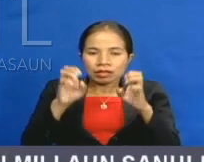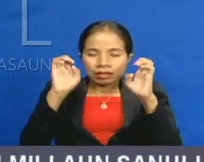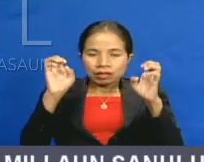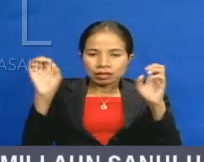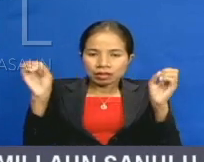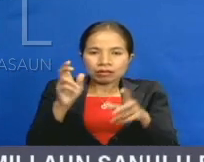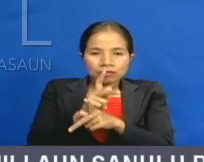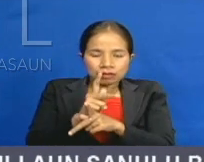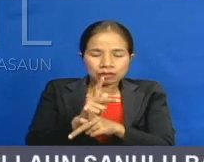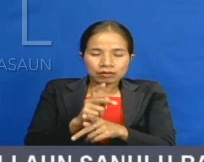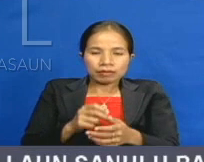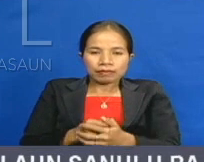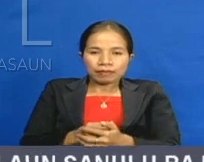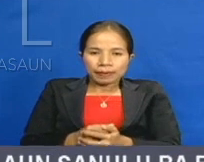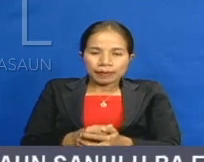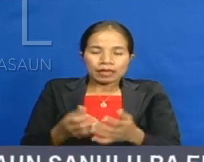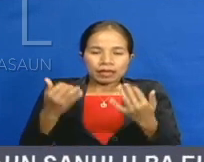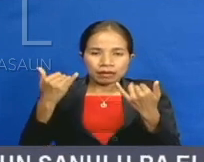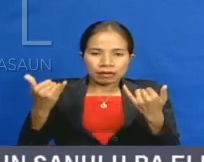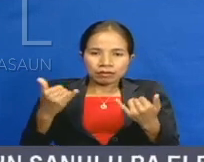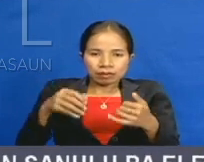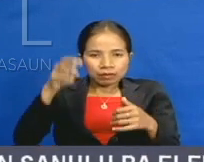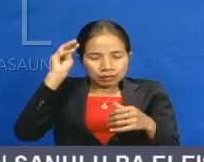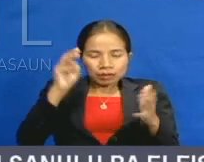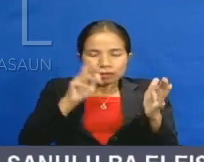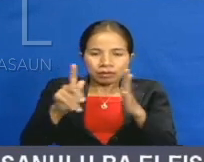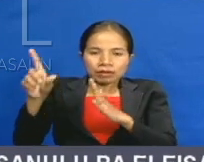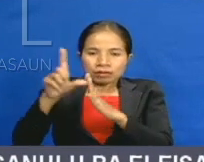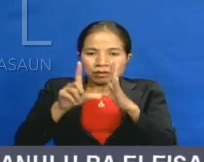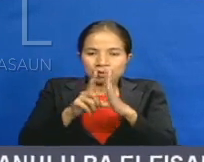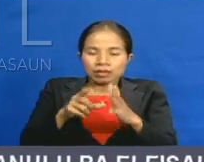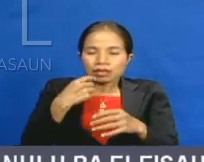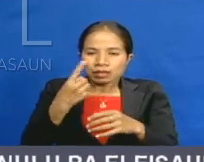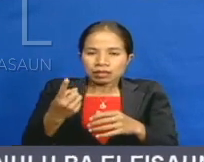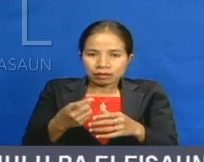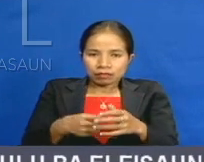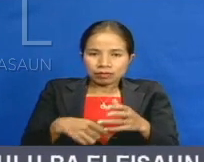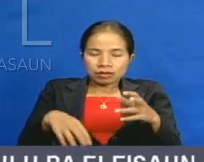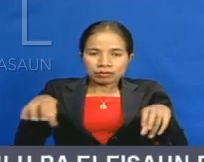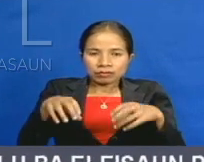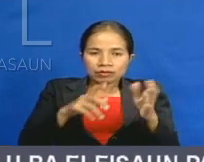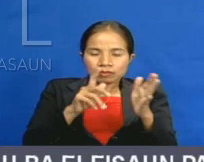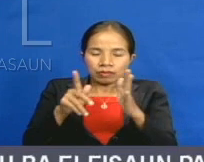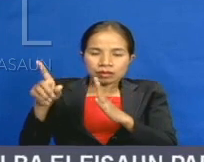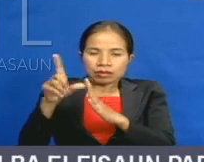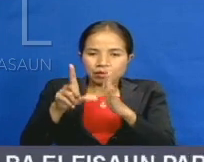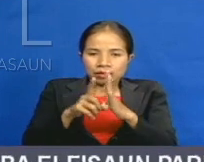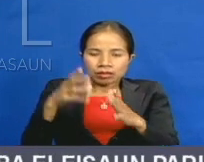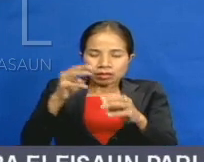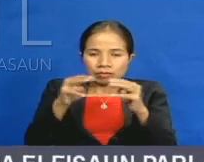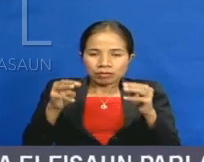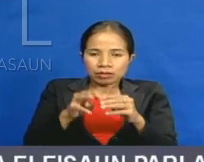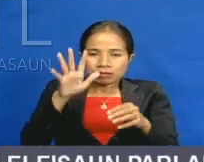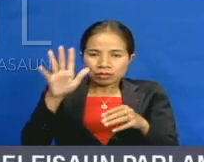no desproporcionado. Da DAUNE, Ministério Plano Ordenamento orienta MOS, Instrumento Plano Ordenamento e a Município